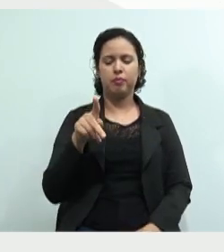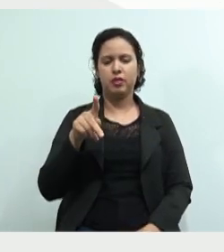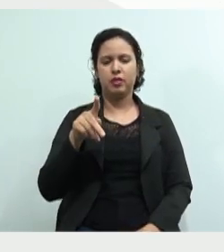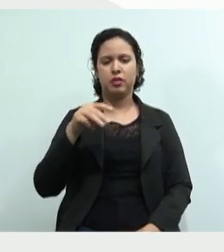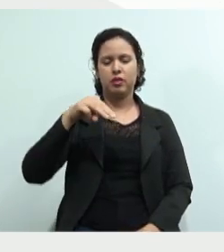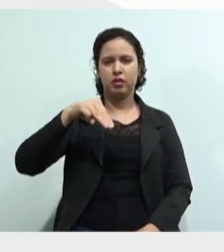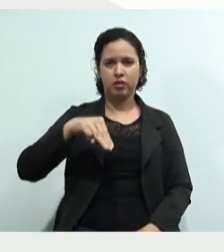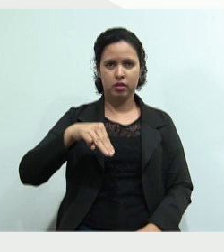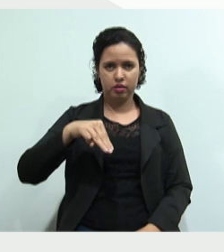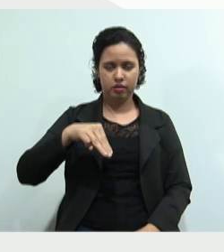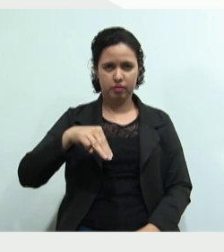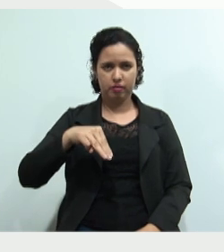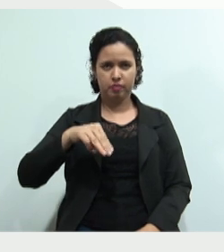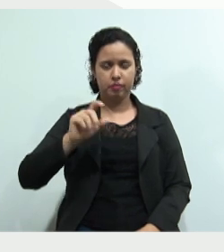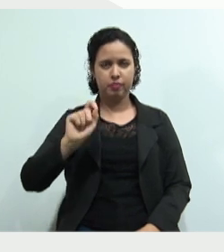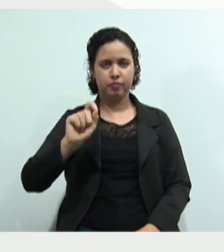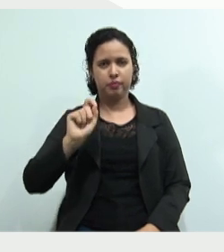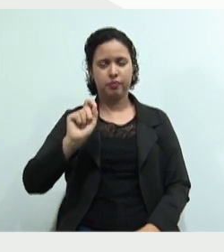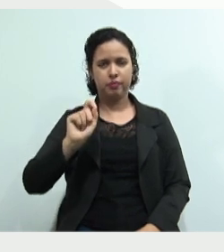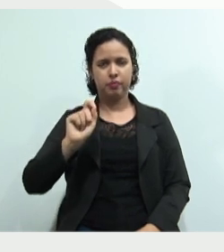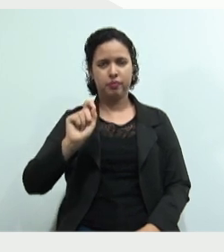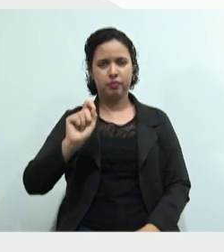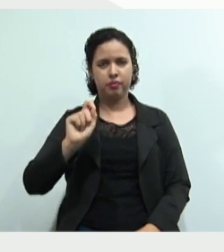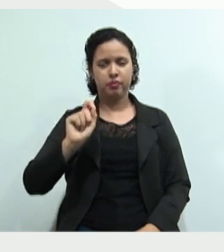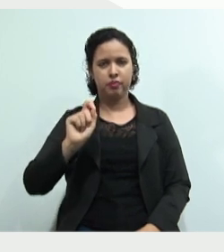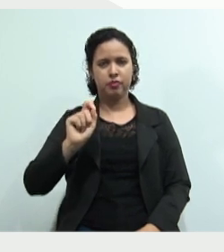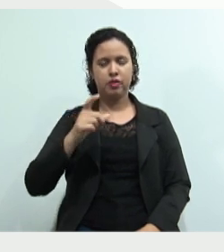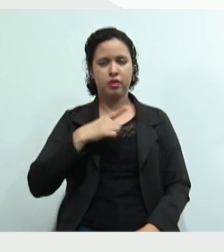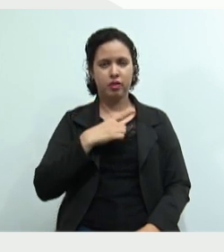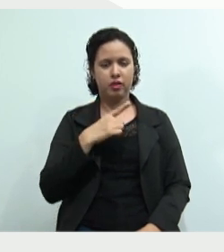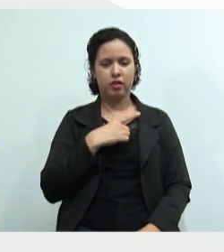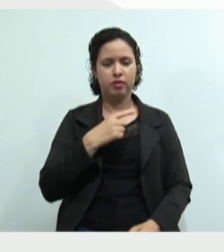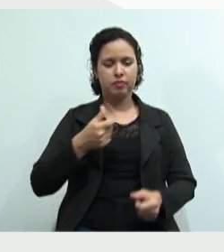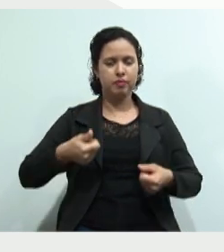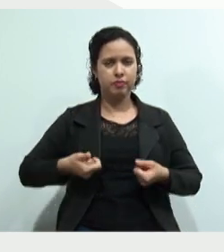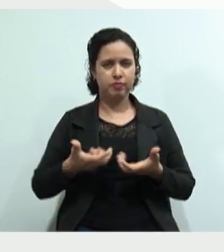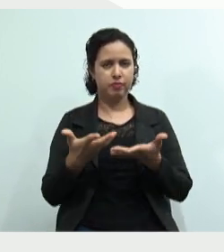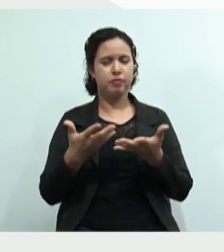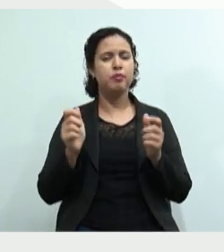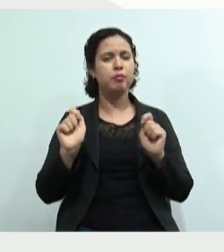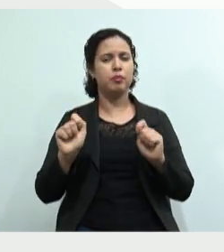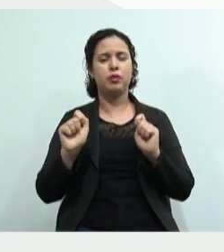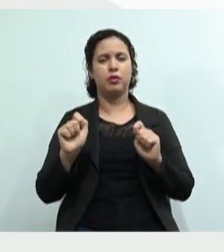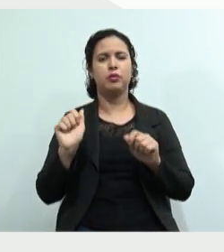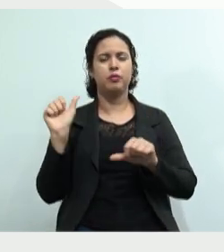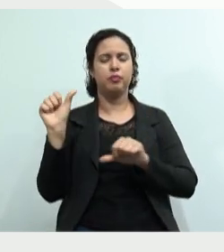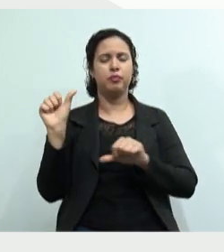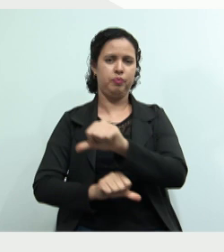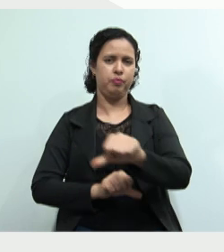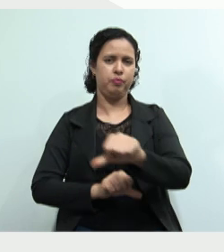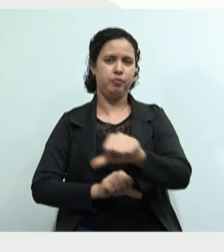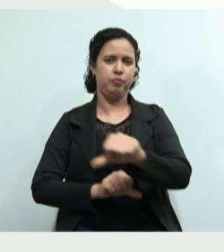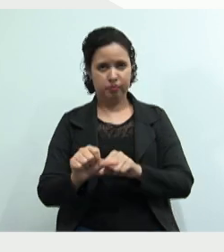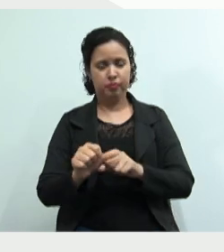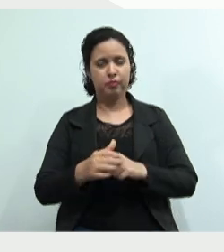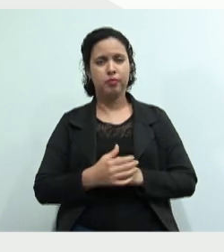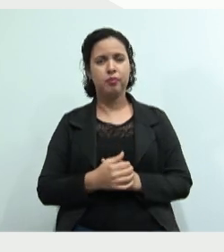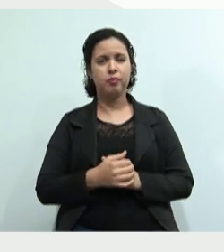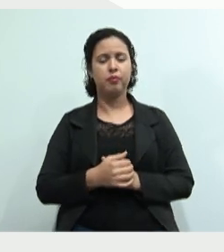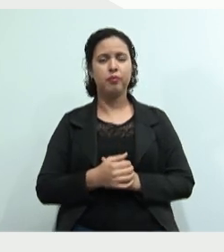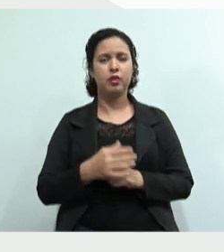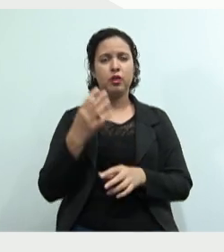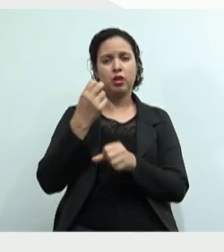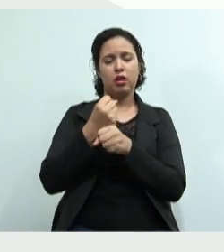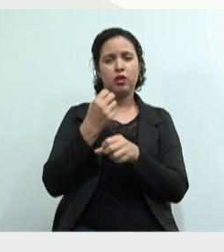média ponderada móvel, é obtido a partir das despesas que podem variar de acordo com a produção. Os cálculos